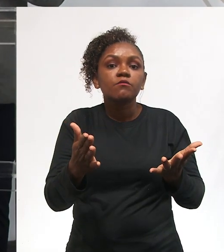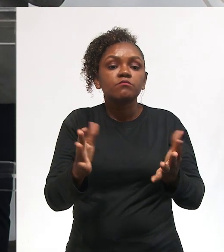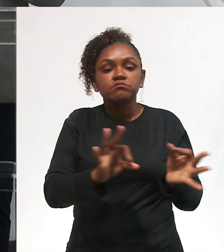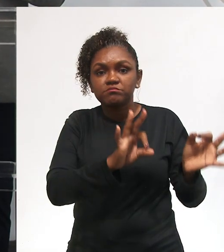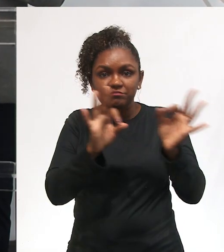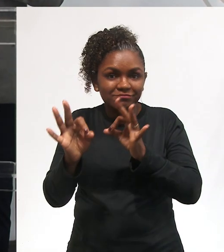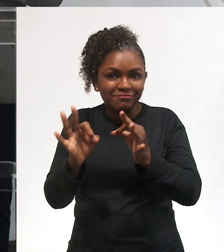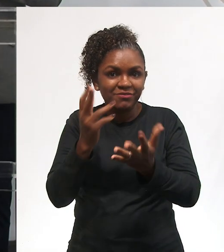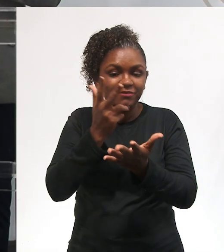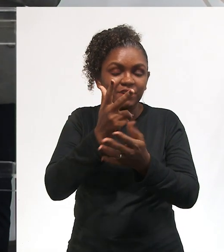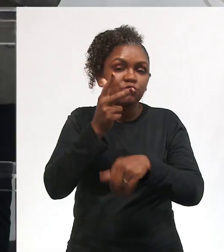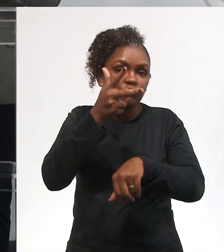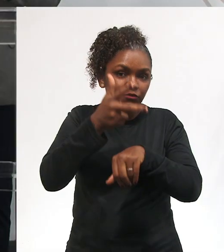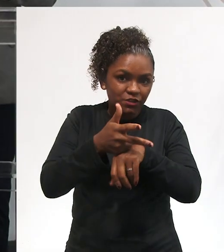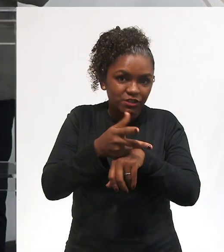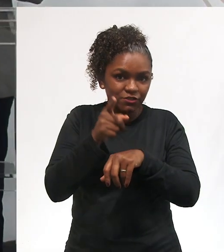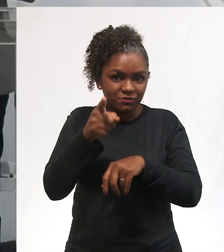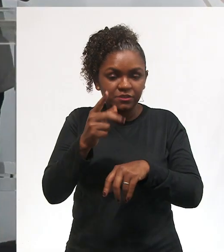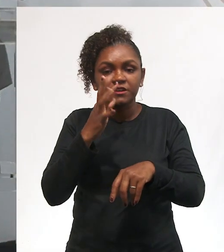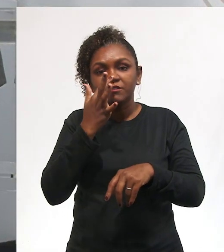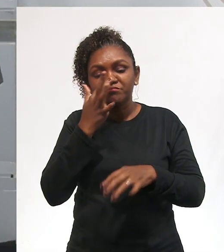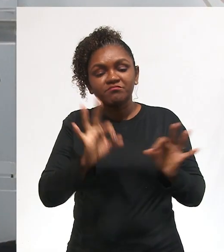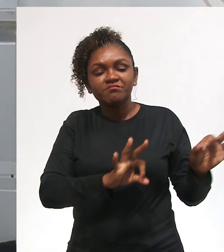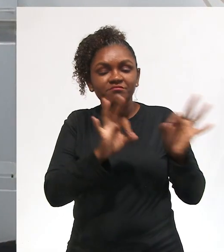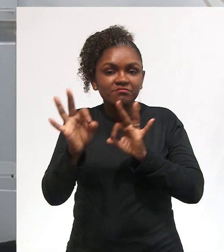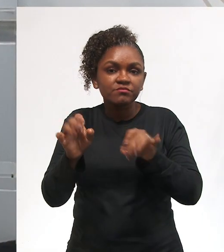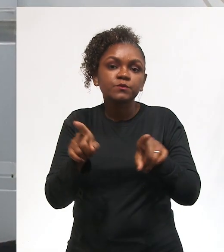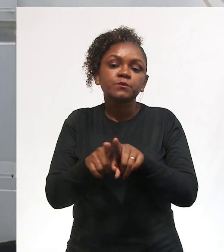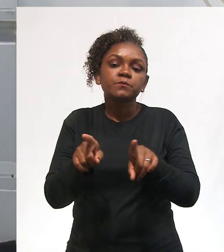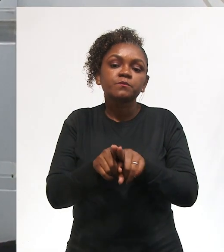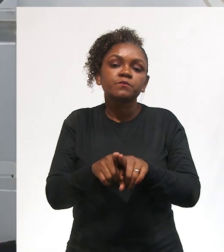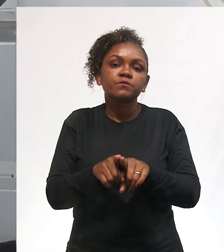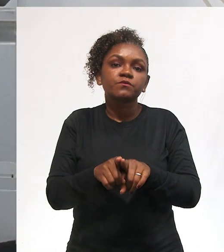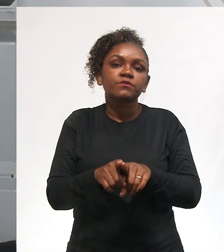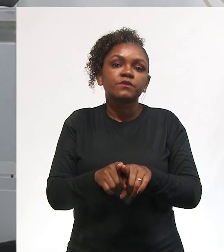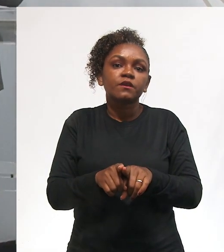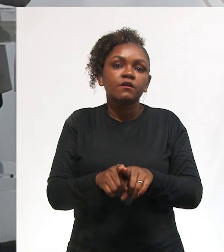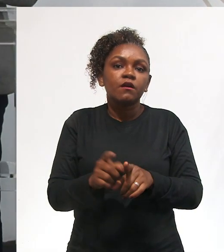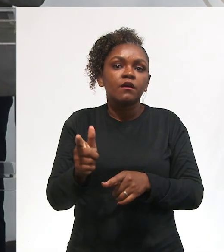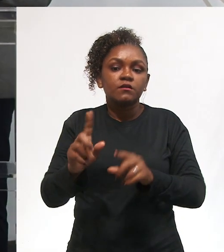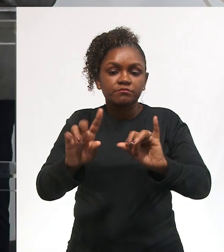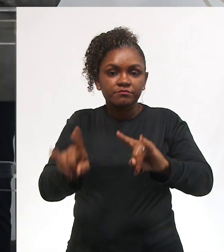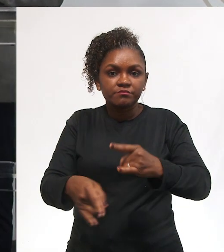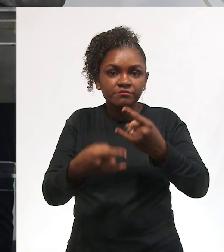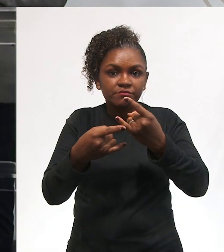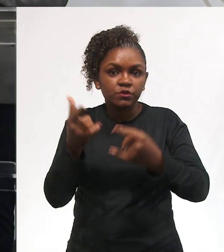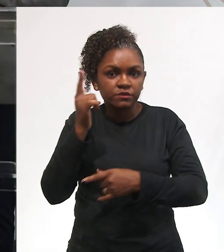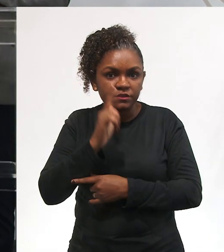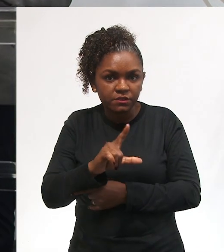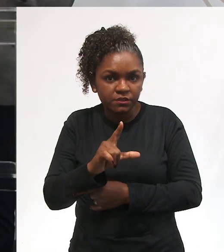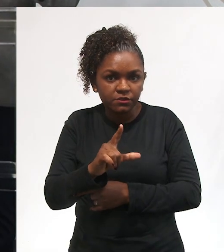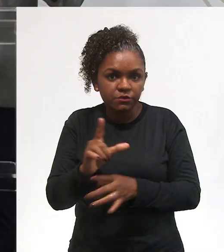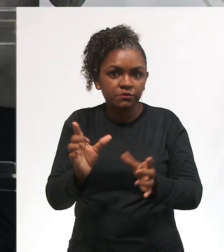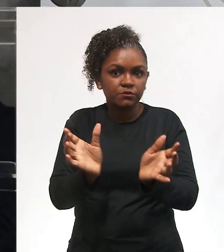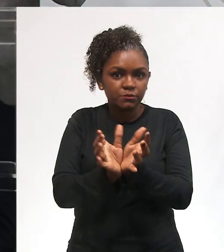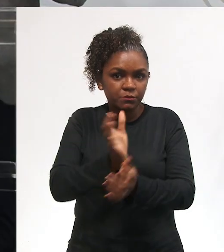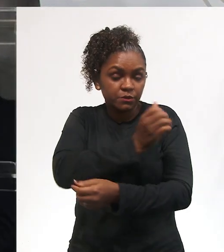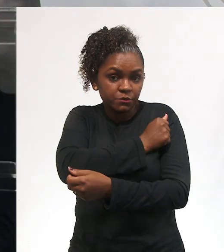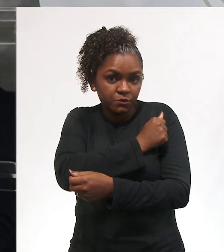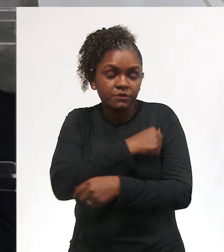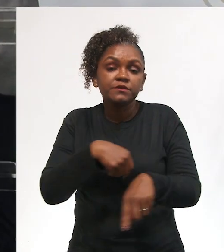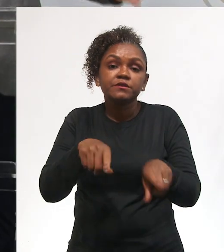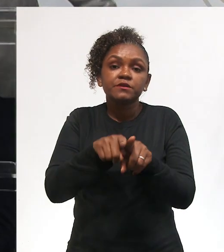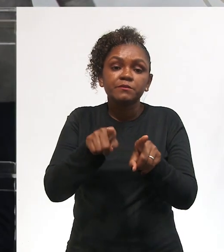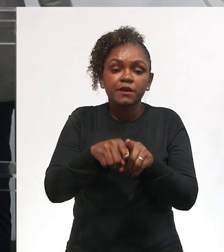dar, né? Nos dias que quem vai comparecer, na última vez compareceram em massa, e os exercícios que o pessoal vai fazer e a prova,